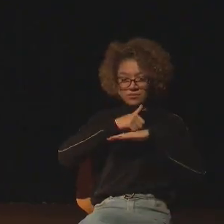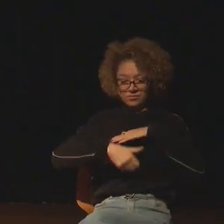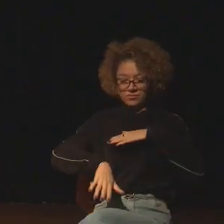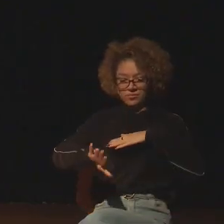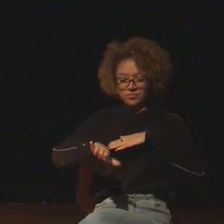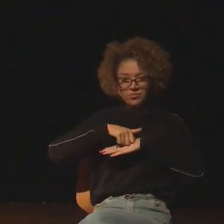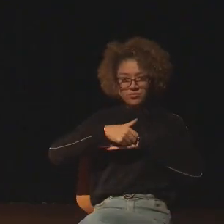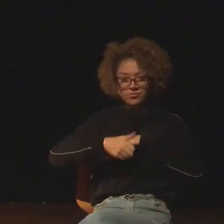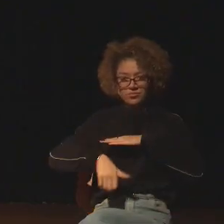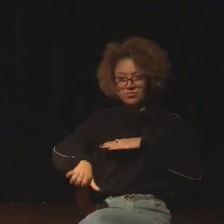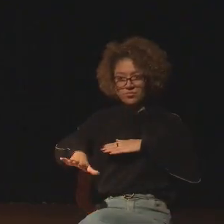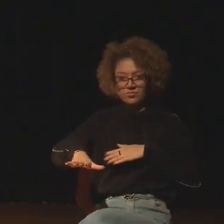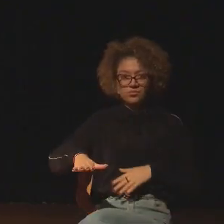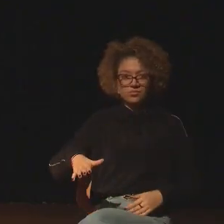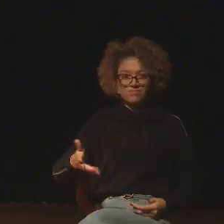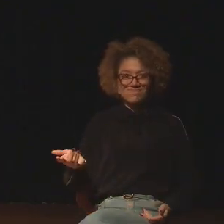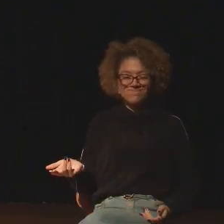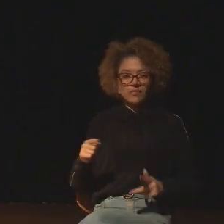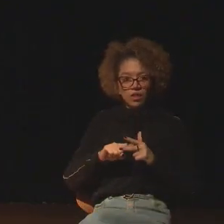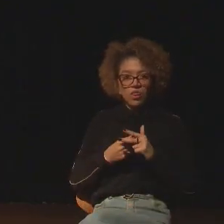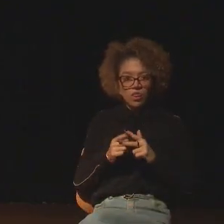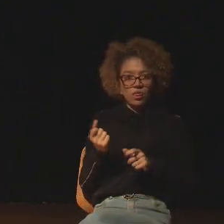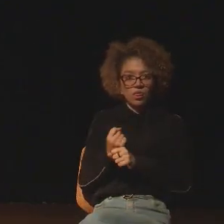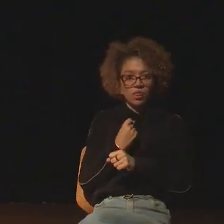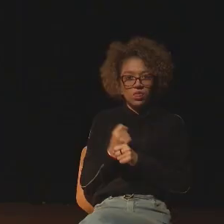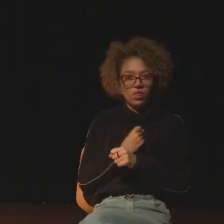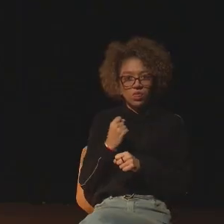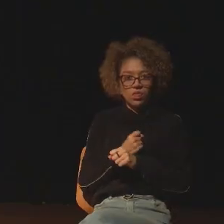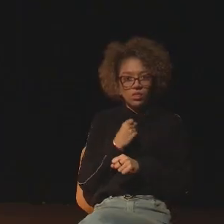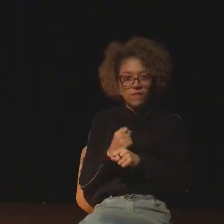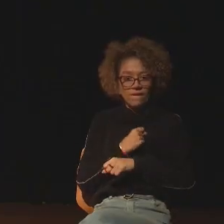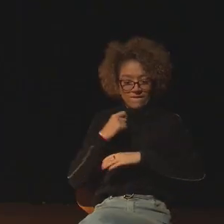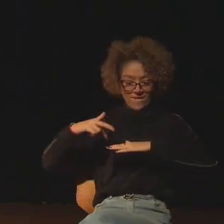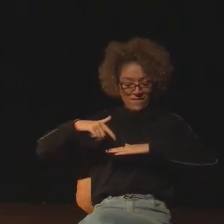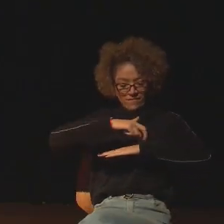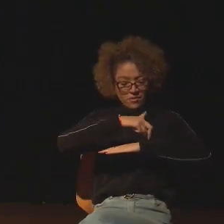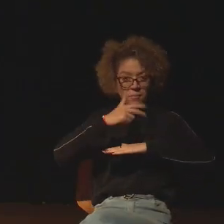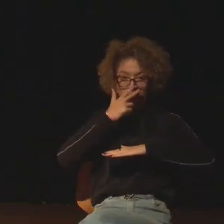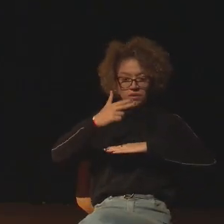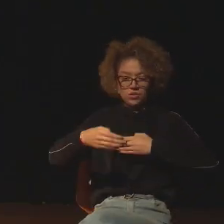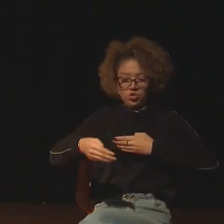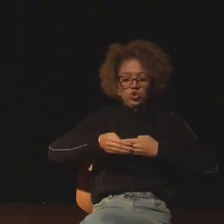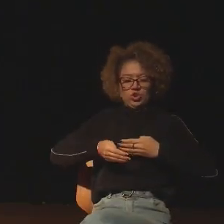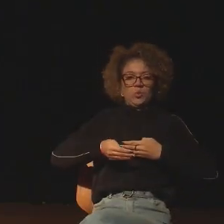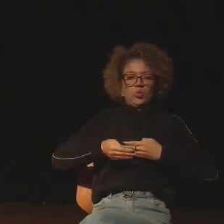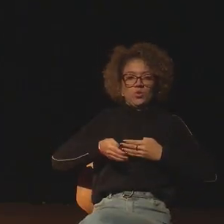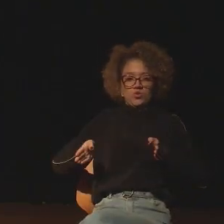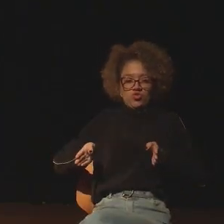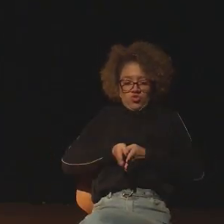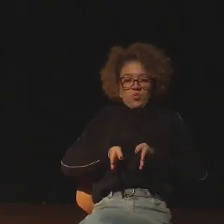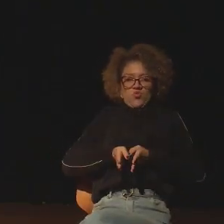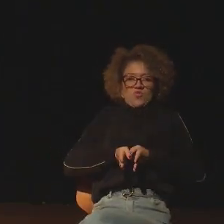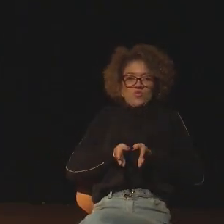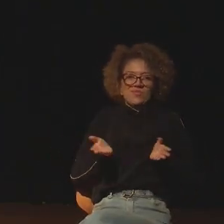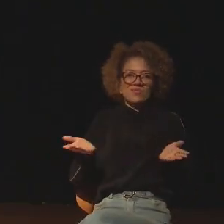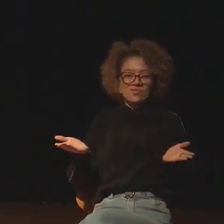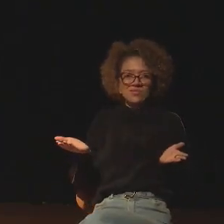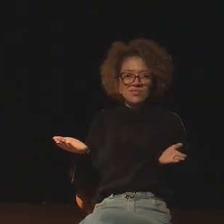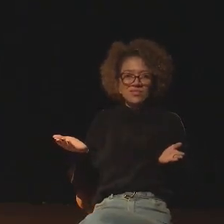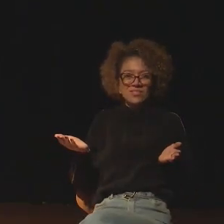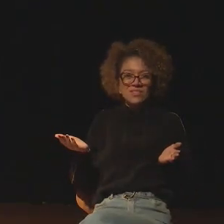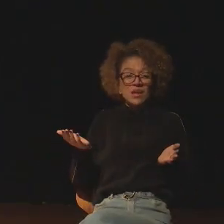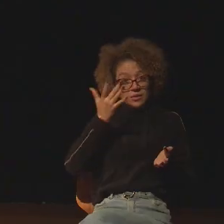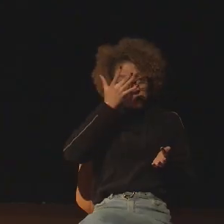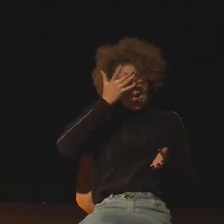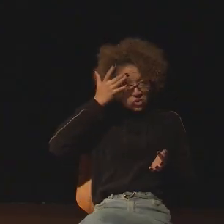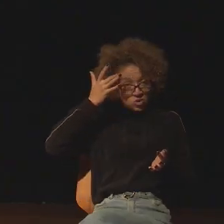Professor Picarolo, não tem mais faixa de pedestre. E os motoristas, e esse é um grande problema também da cidade de São Paulo, não respeitam o